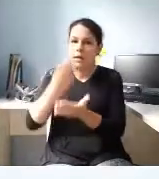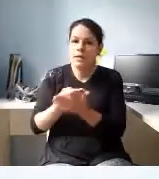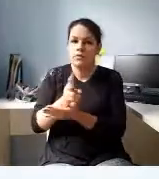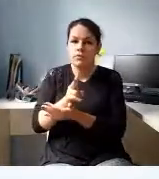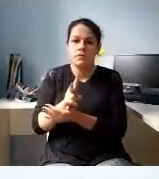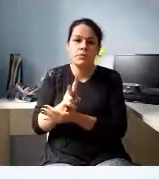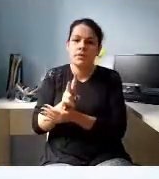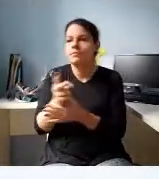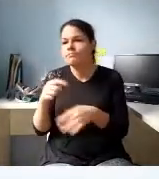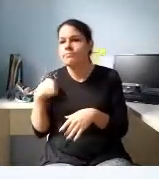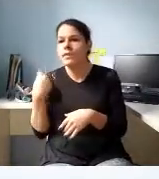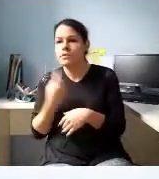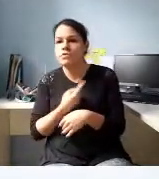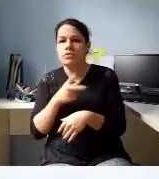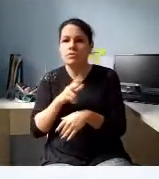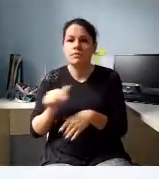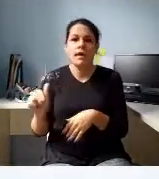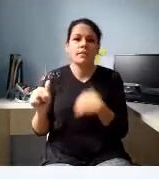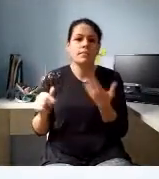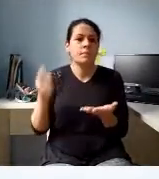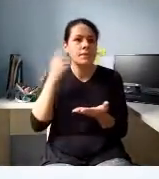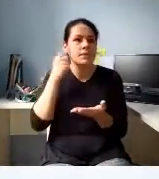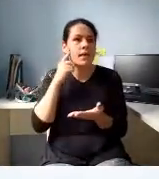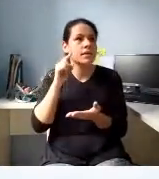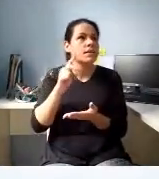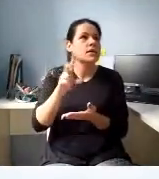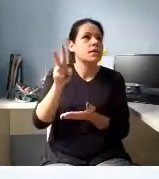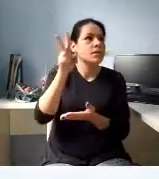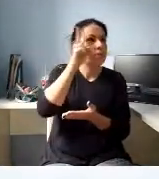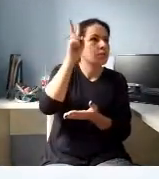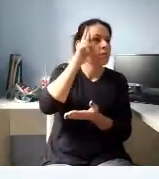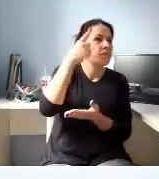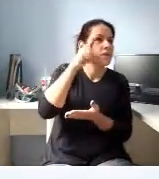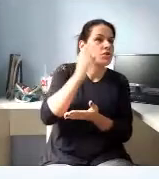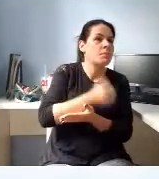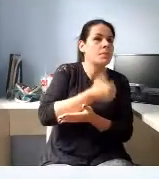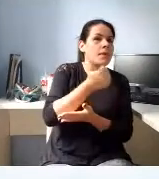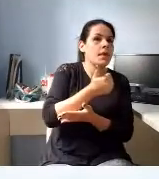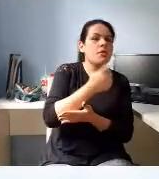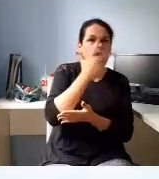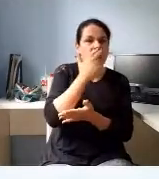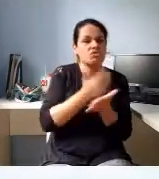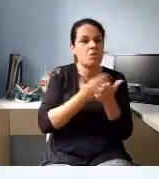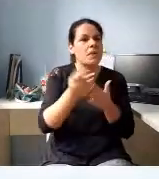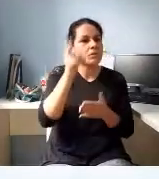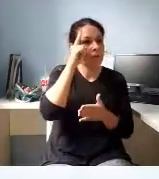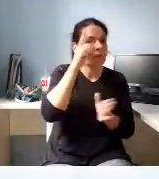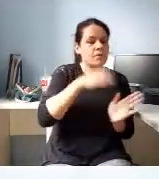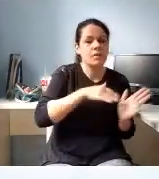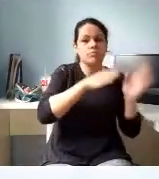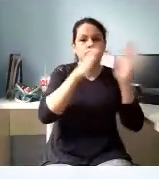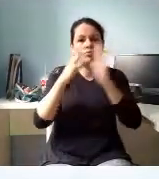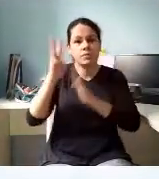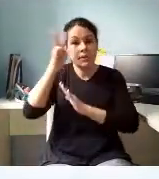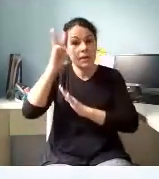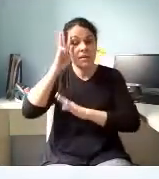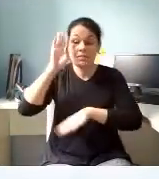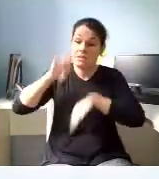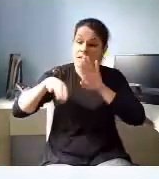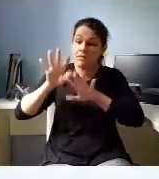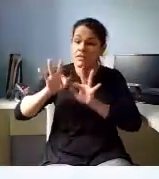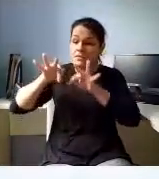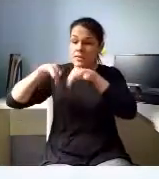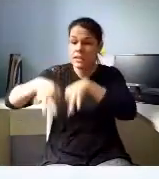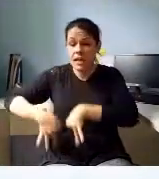vamos entrar na segunda, cai dia primeiro, né? Então, nós vamos entrar a segunda e varar aí a terça e pegar talvez até